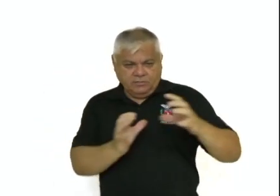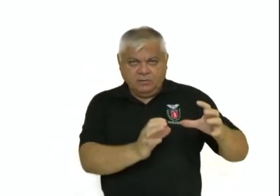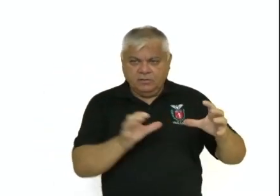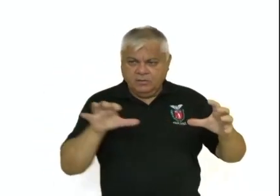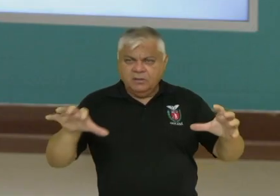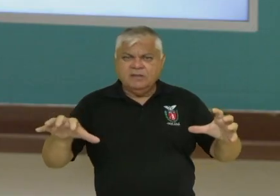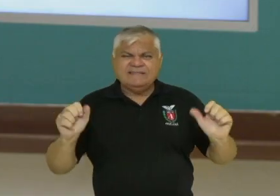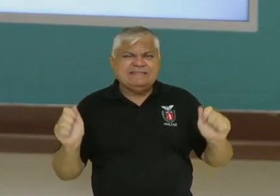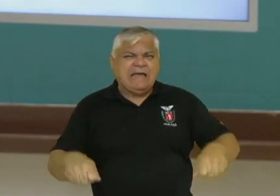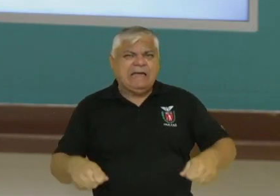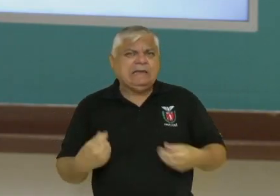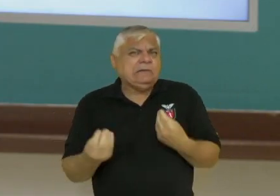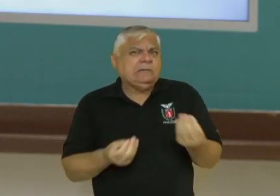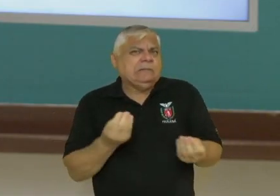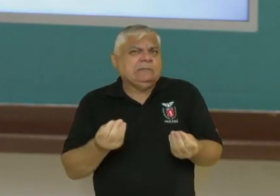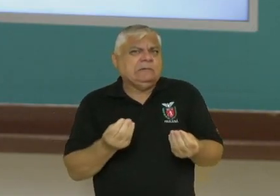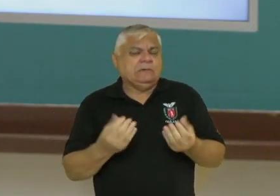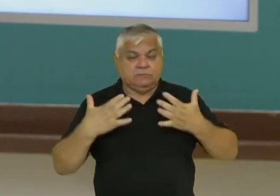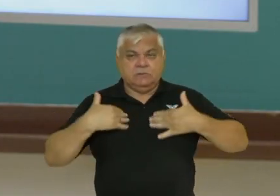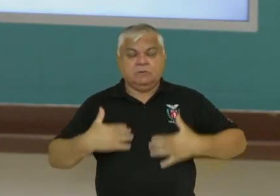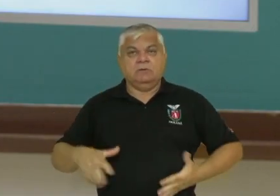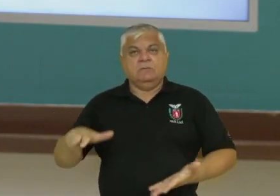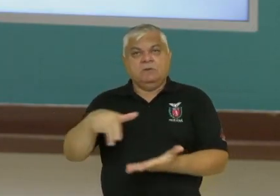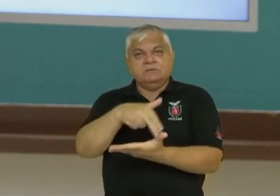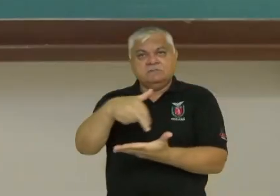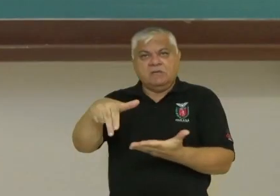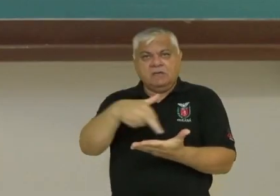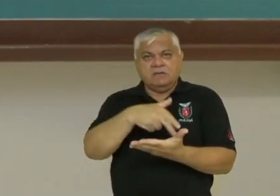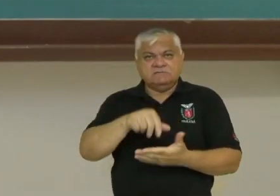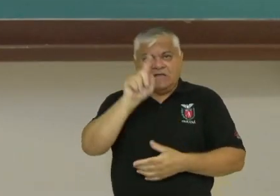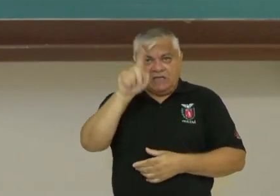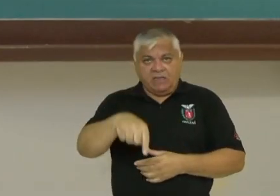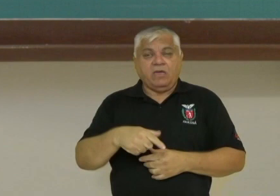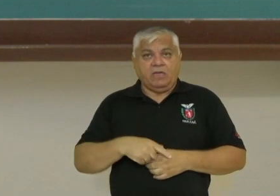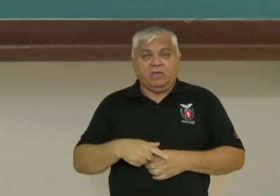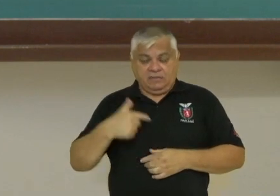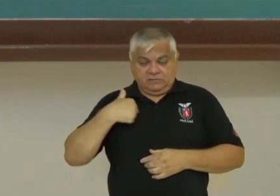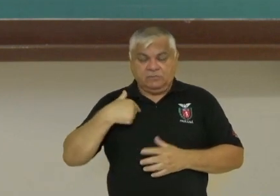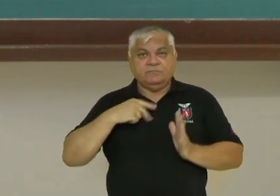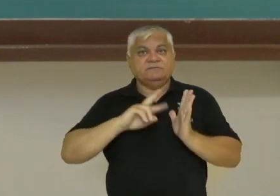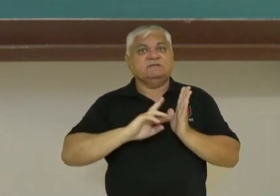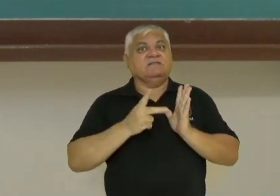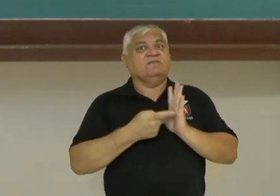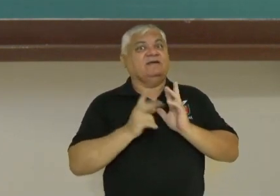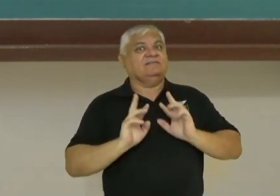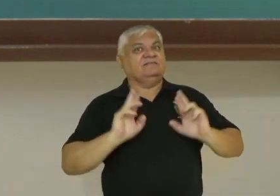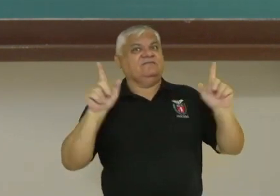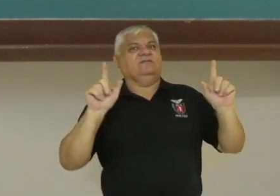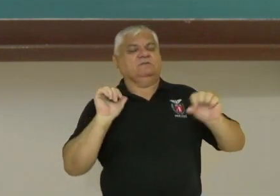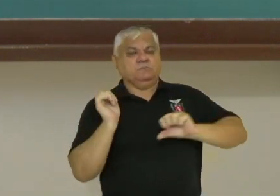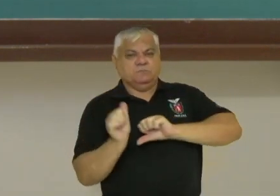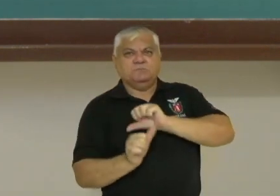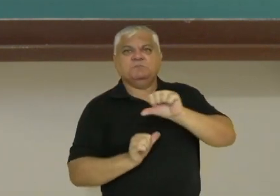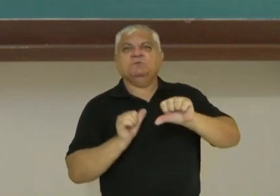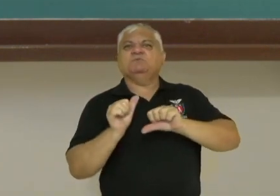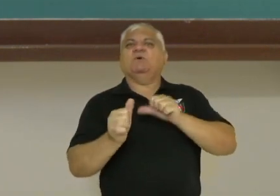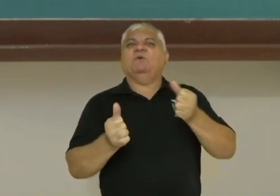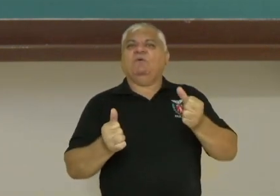será que esse corpo que dança hoje em dia é esse corpo ressignificado? É um corpo que